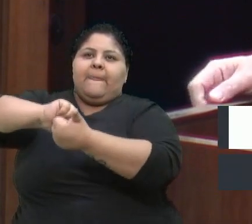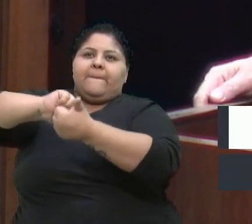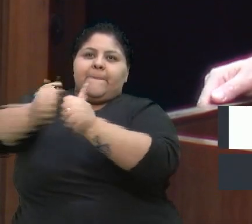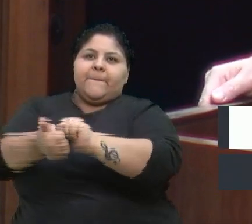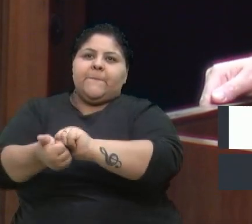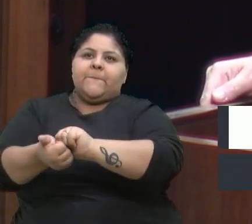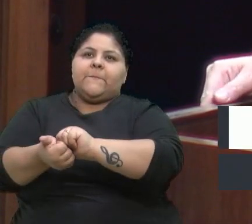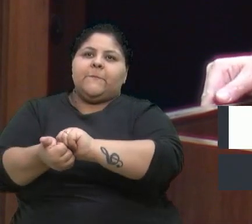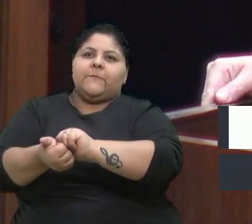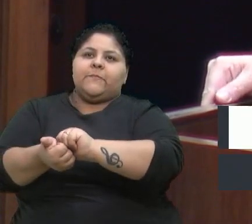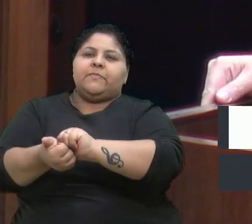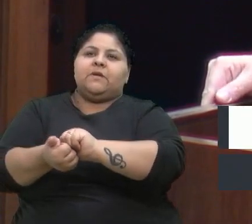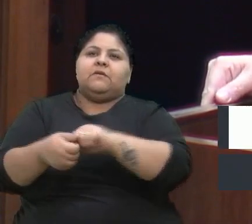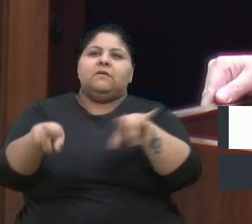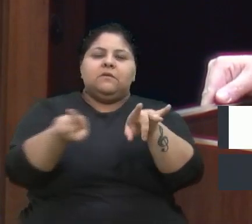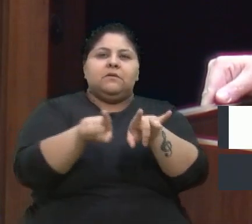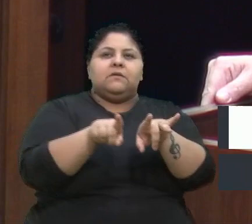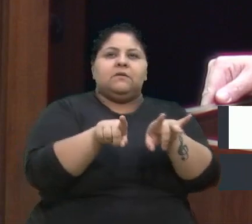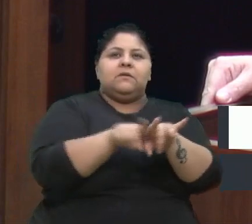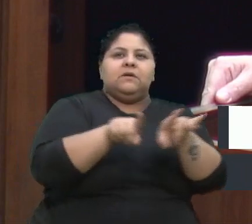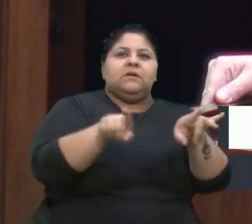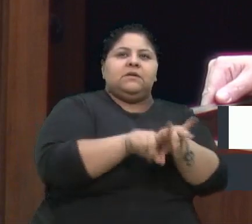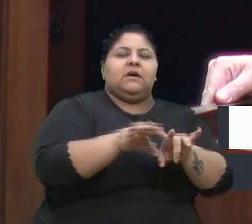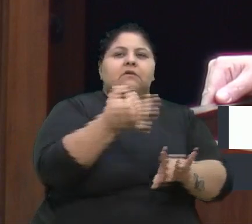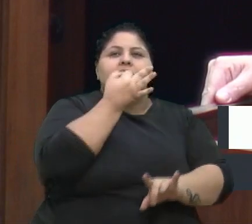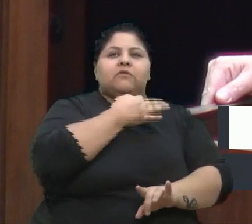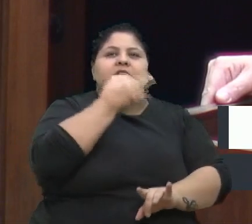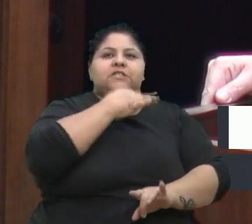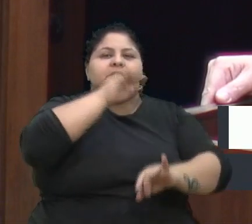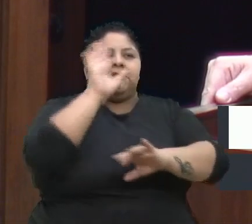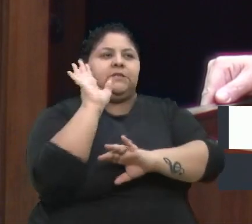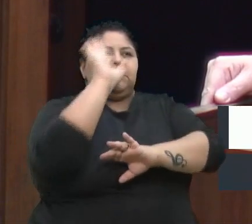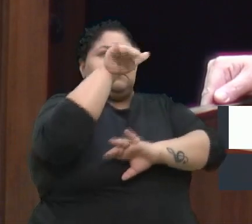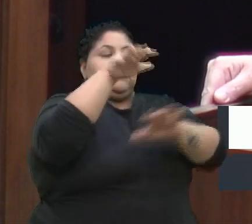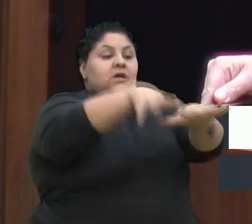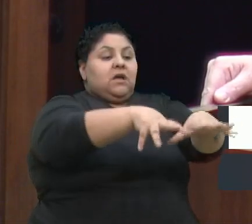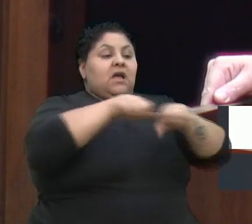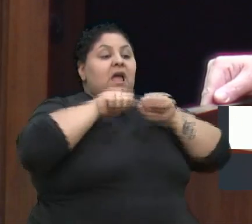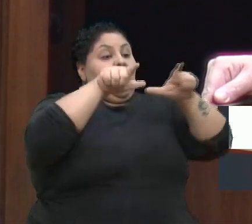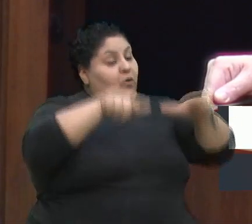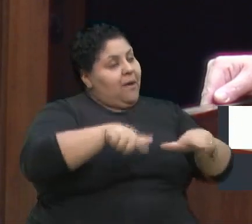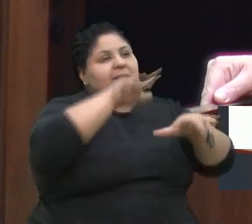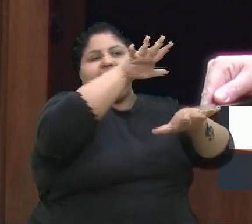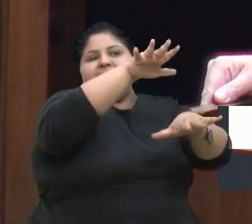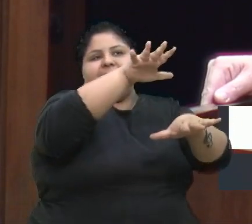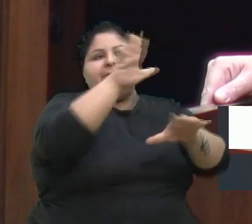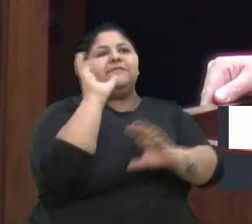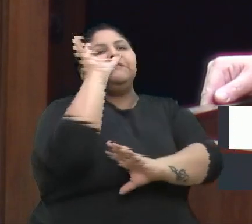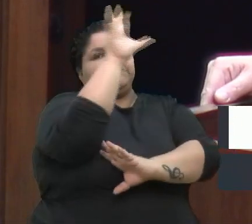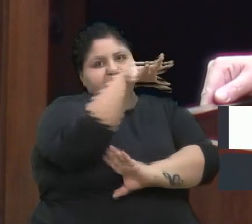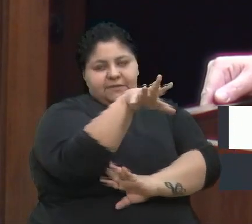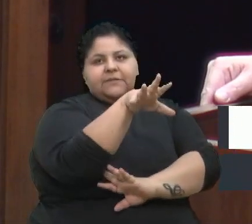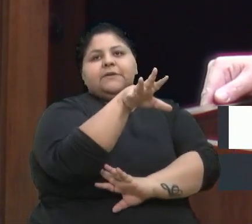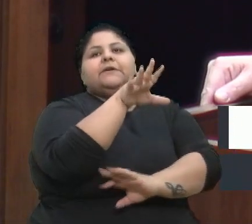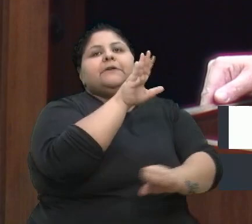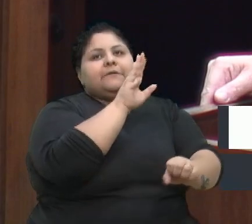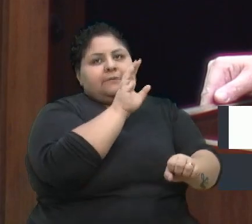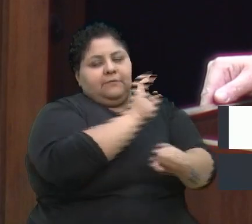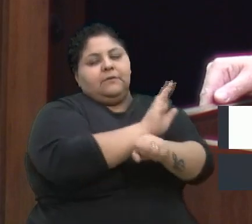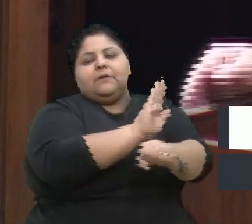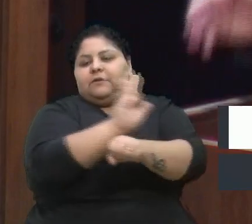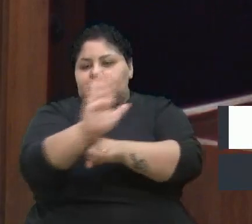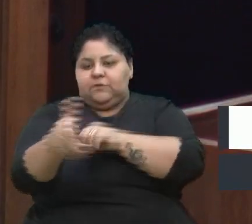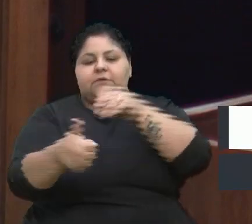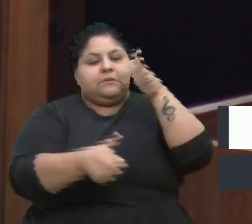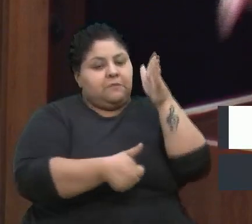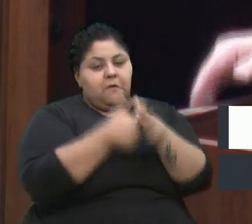com o Caxias Basquete, adotou a quadra de basquete, possibilitando, inclusive, fazendo melhorias.